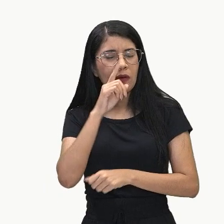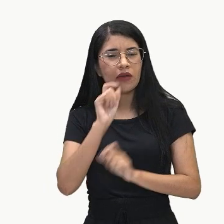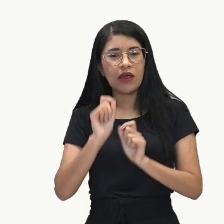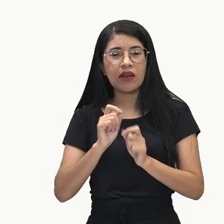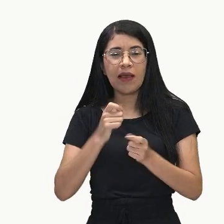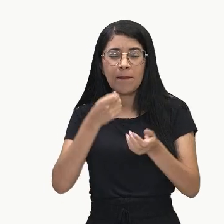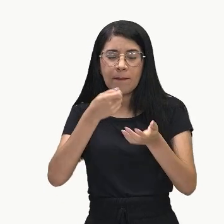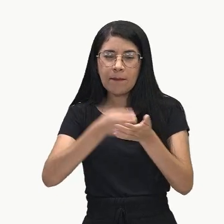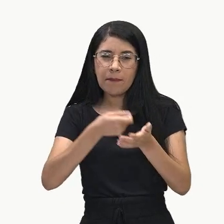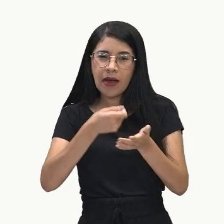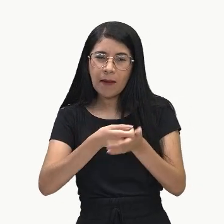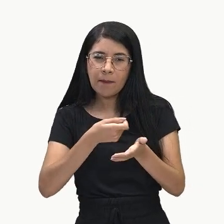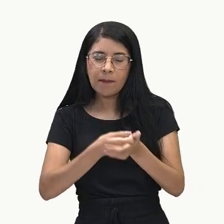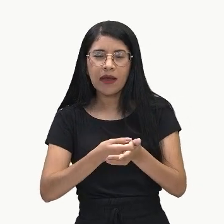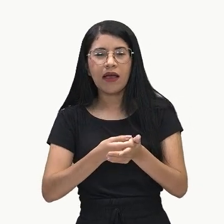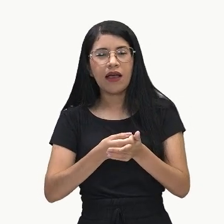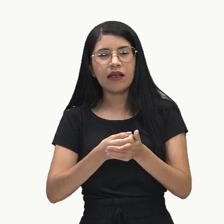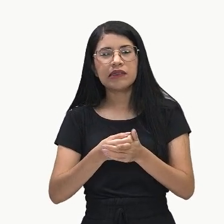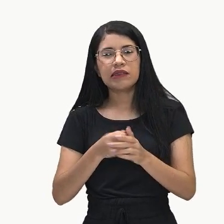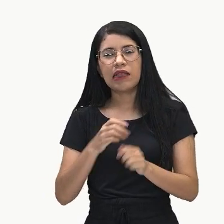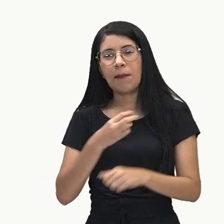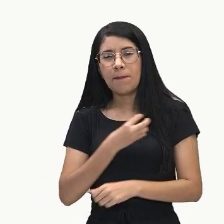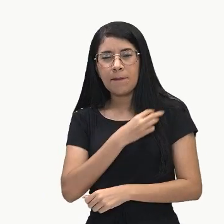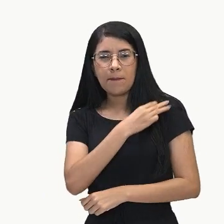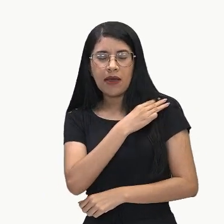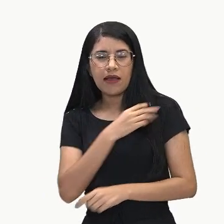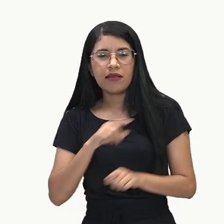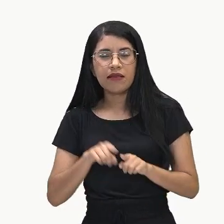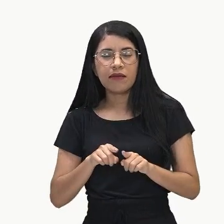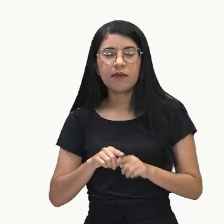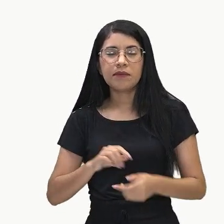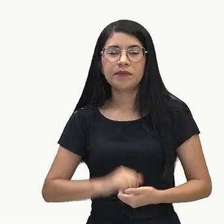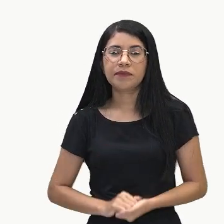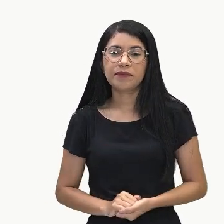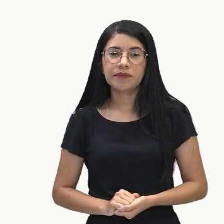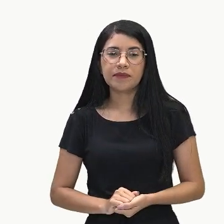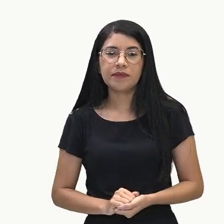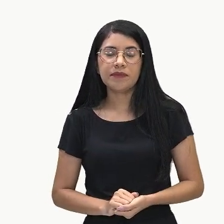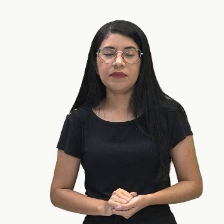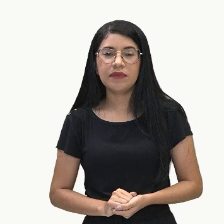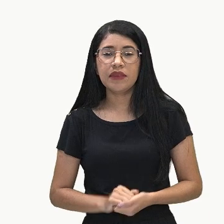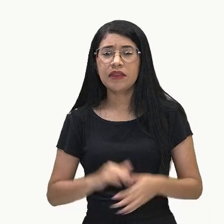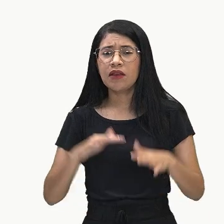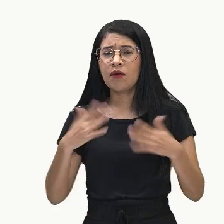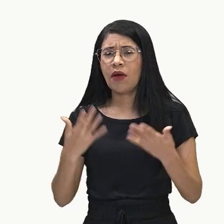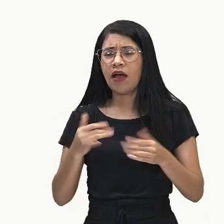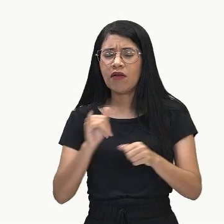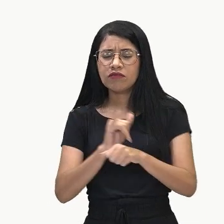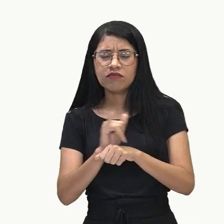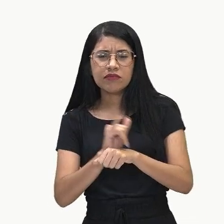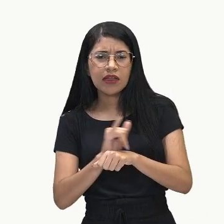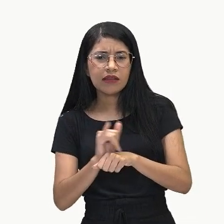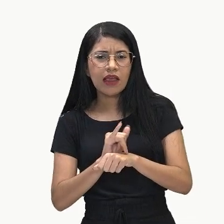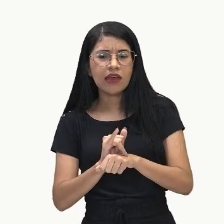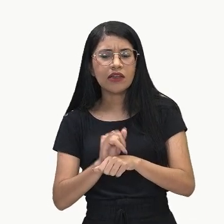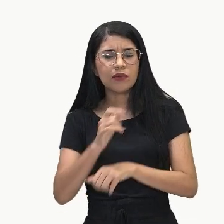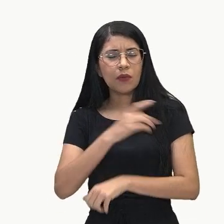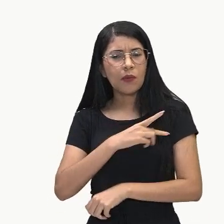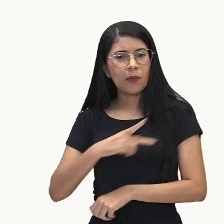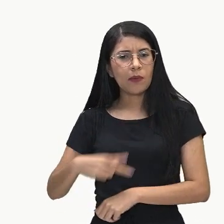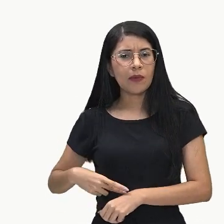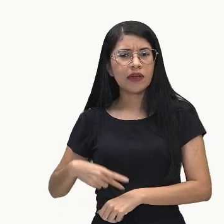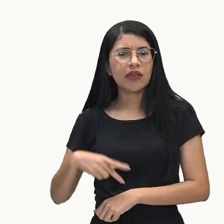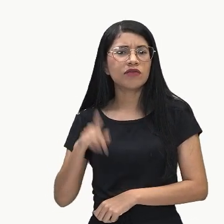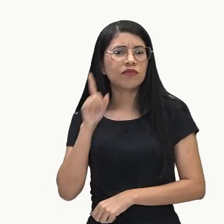impor-lhes regimes totalitários. Partindo aqui para mim, galera. Qual era a estratégia do Henry Truman? Era